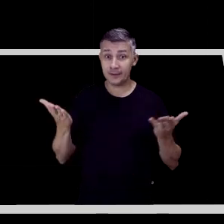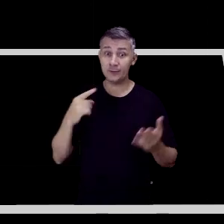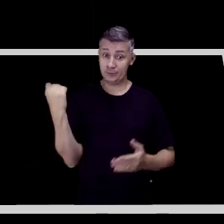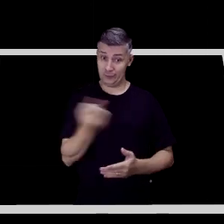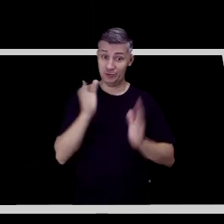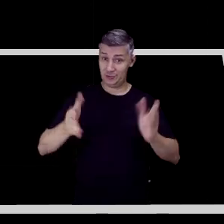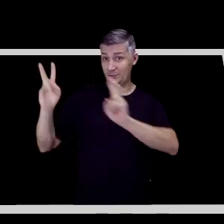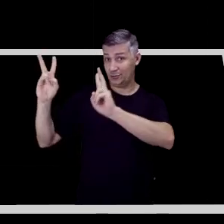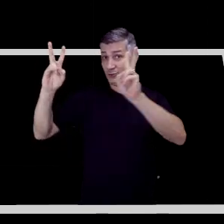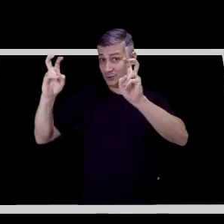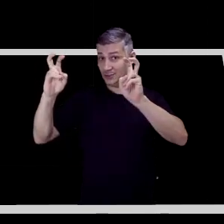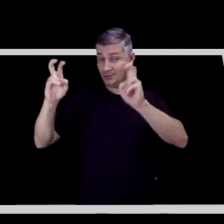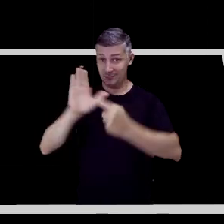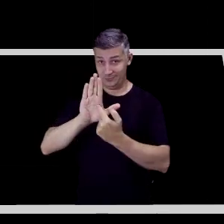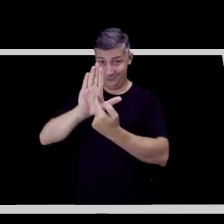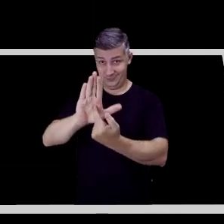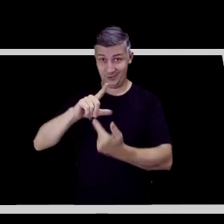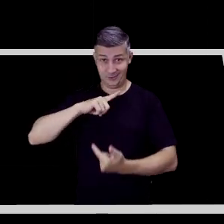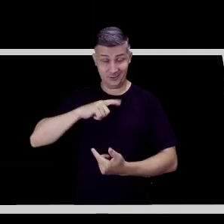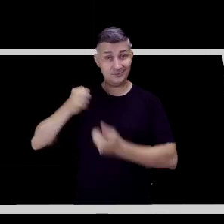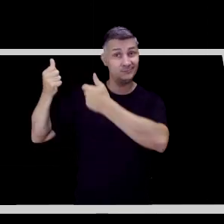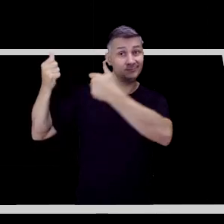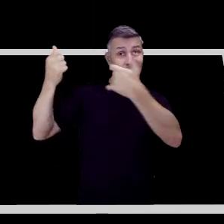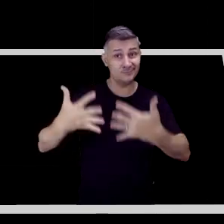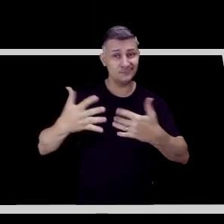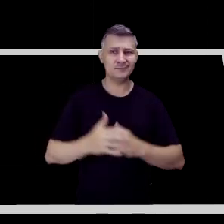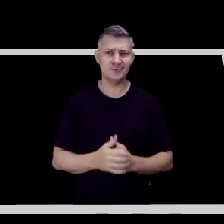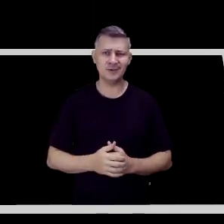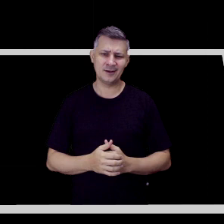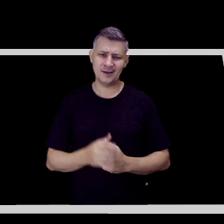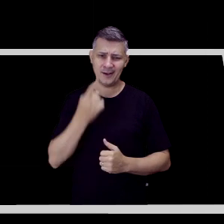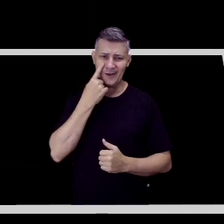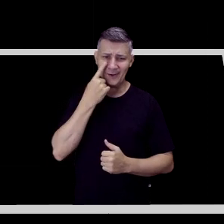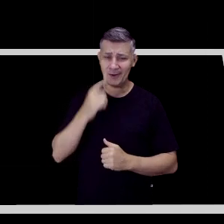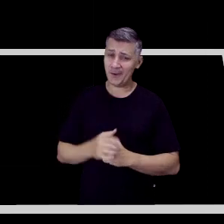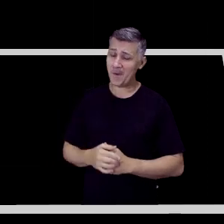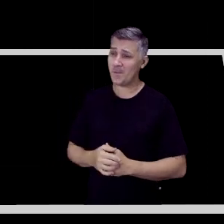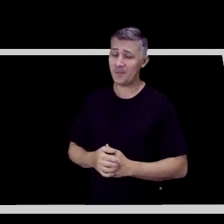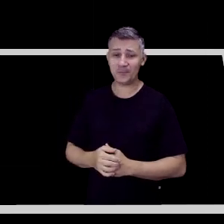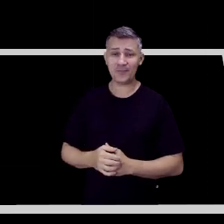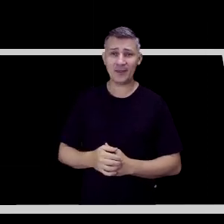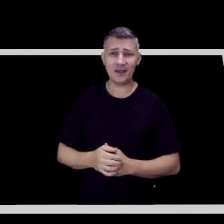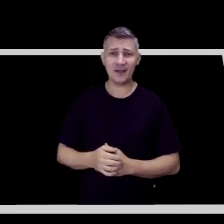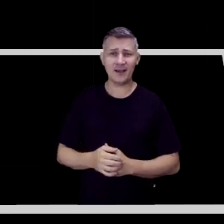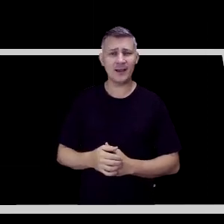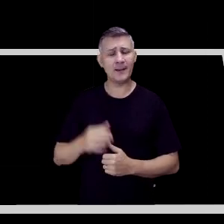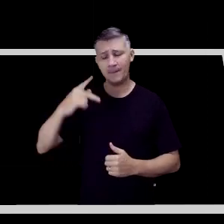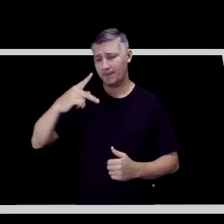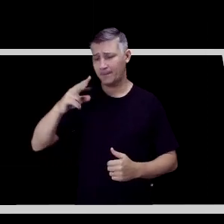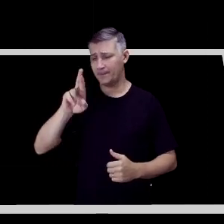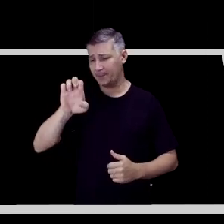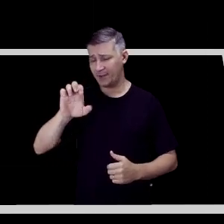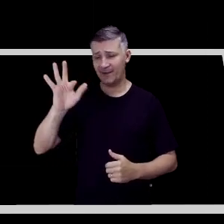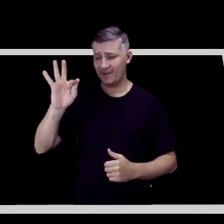Então, assim como o título dessa apresentação, a gente tem essa expressão que é Ways of Prefabbing, né? Isso é uma